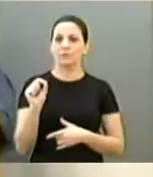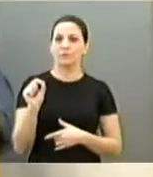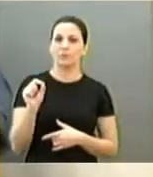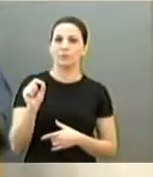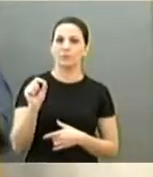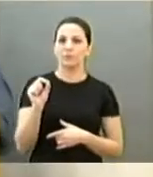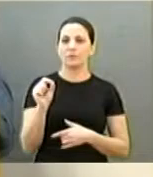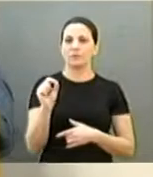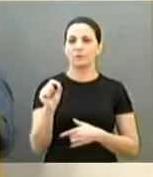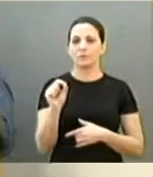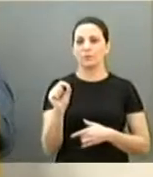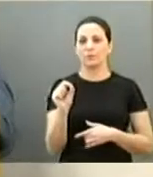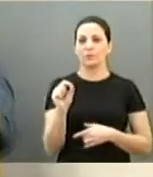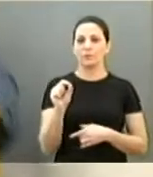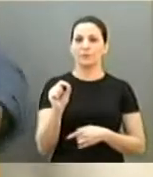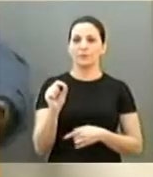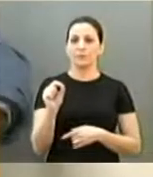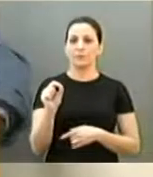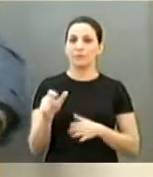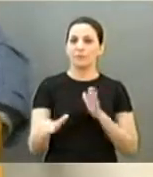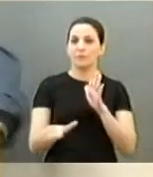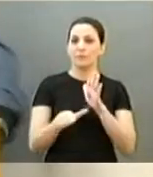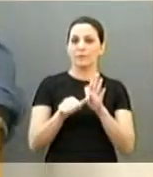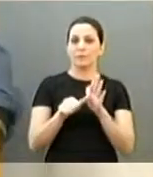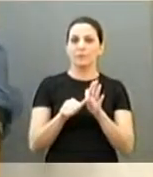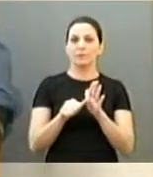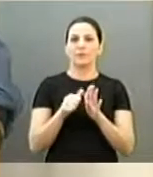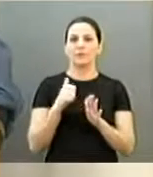aqui. Primeiro é com relação